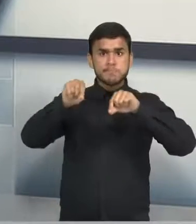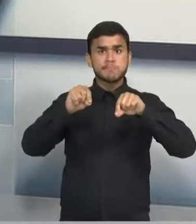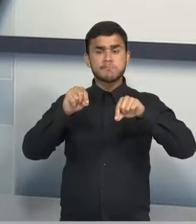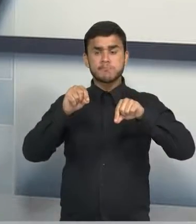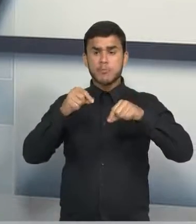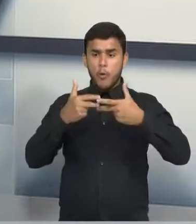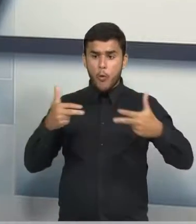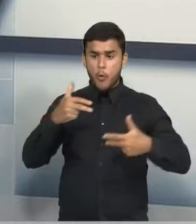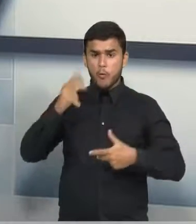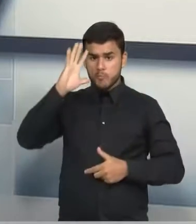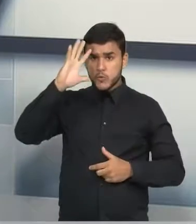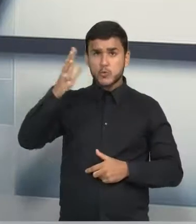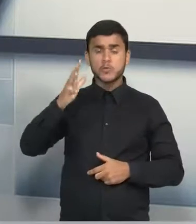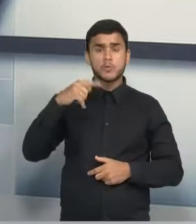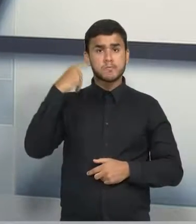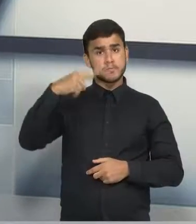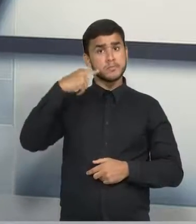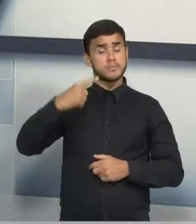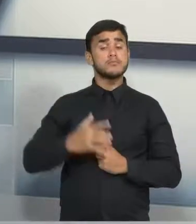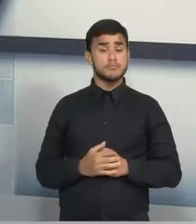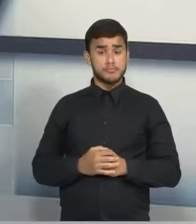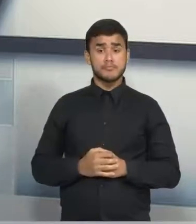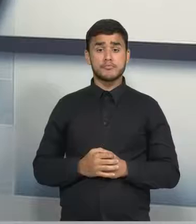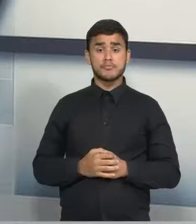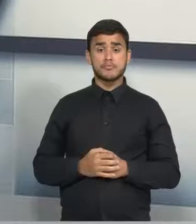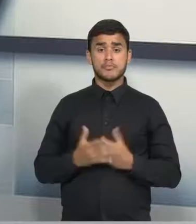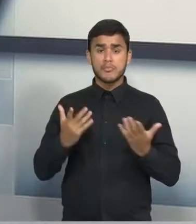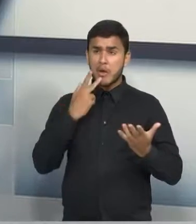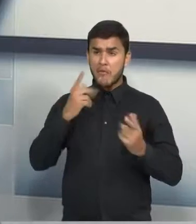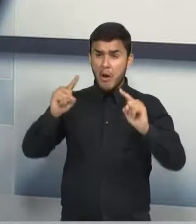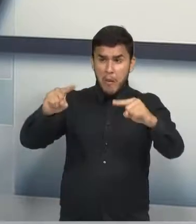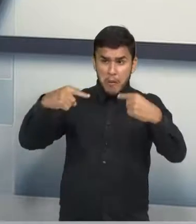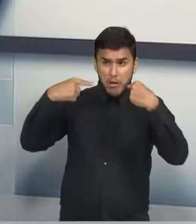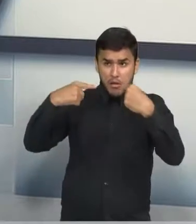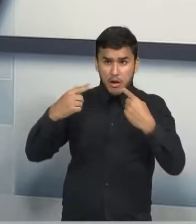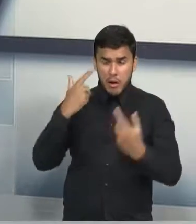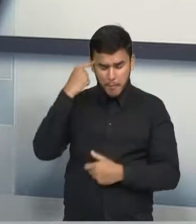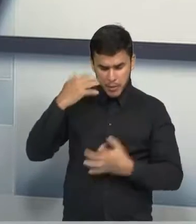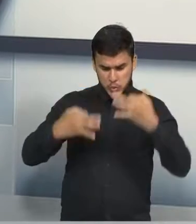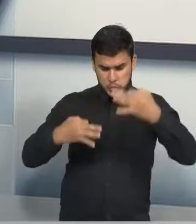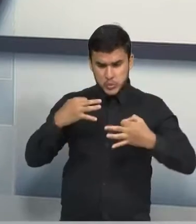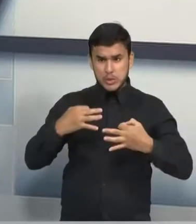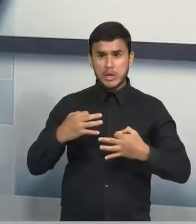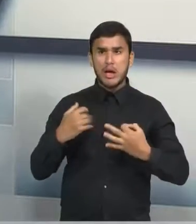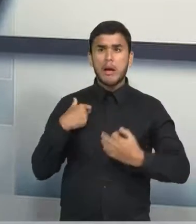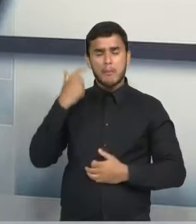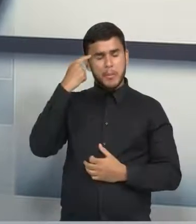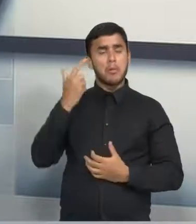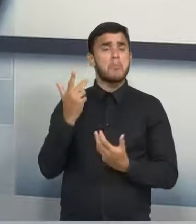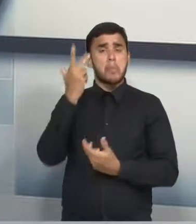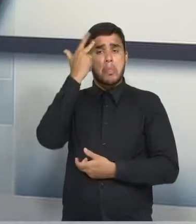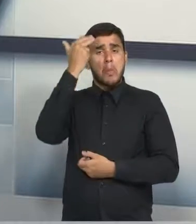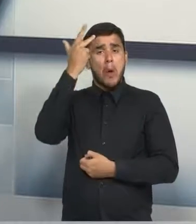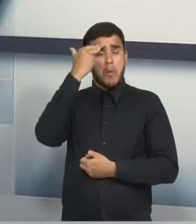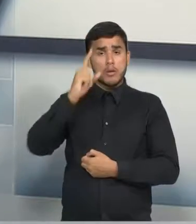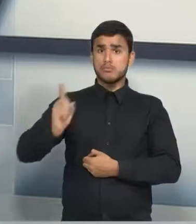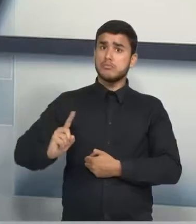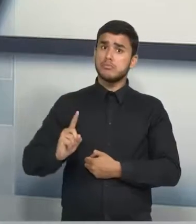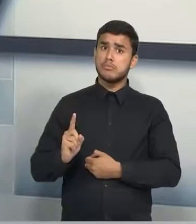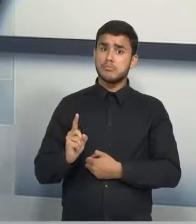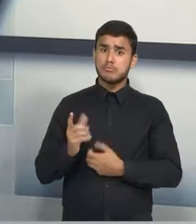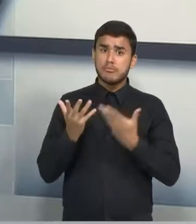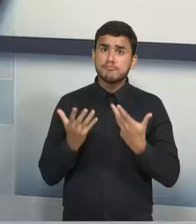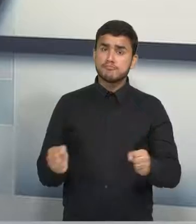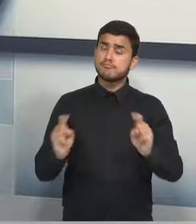providência se essa desobediência civil ou esse tipo de afronta à justiça brasileira ocorra. É o que a gente espera. Porque no